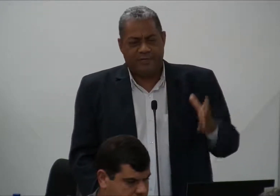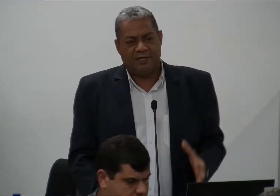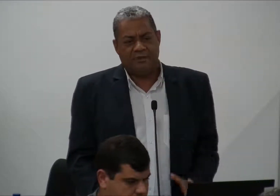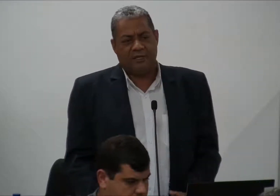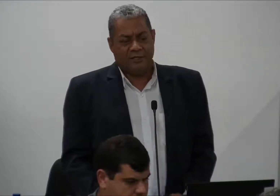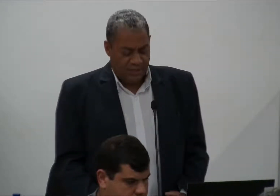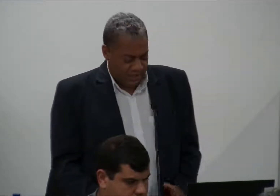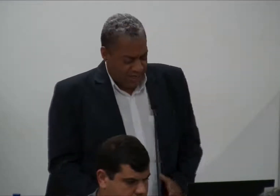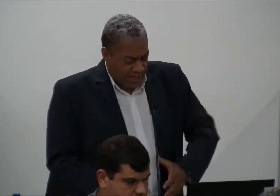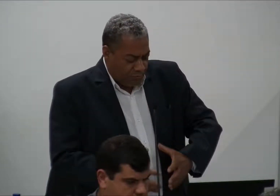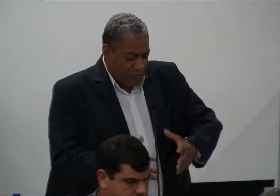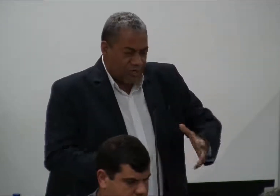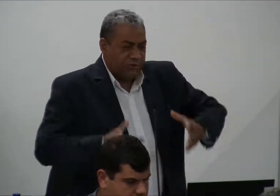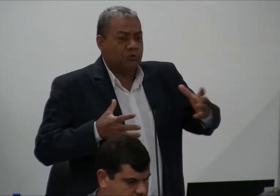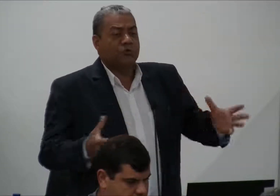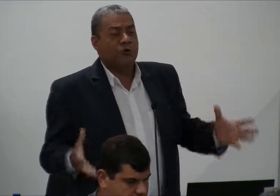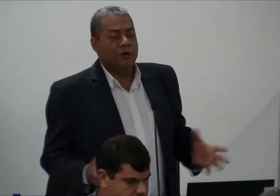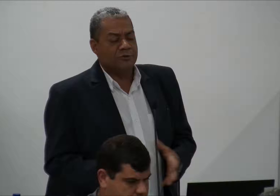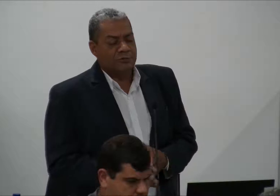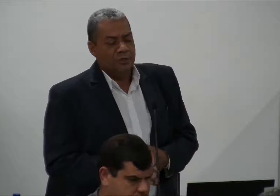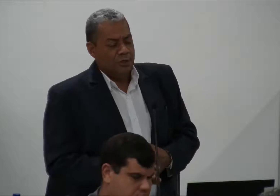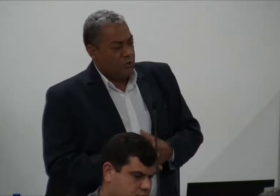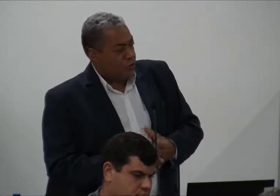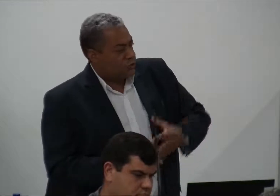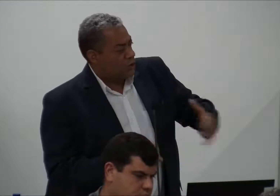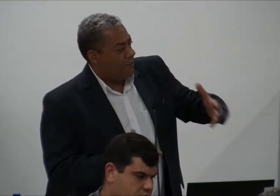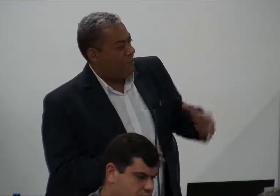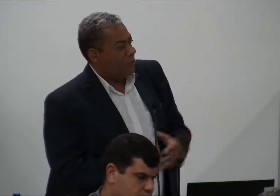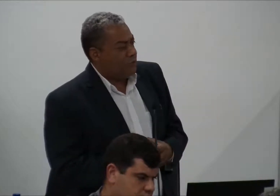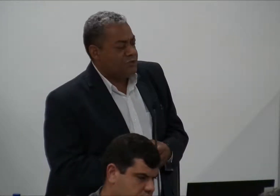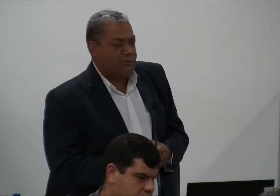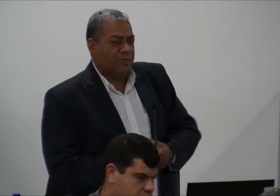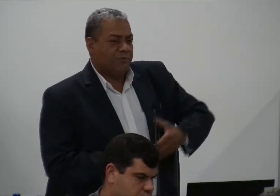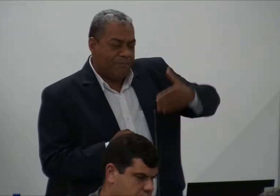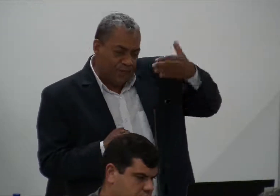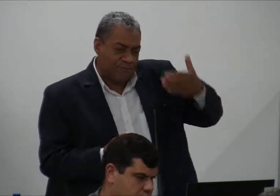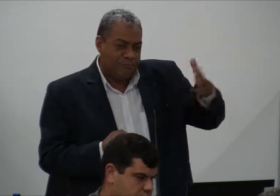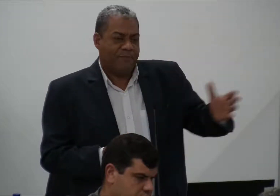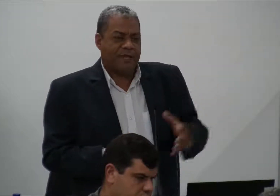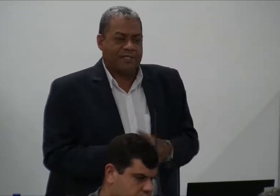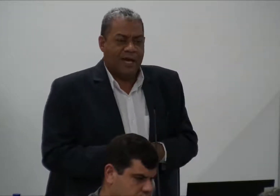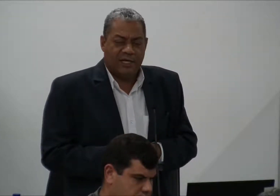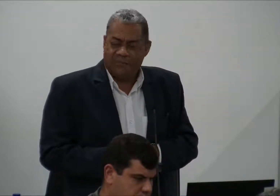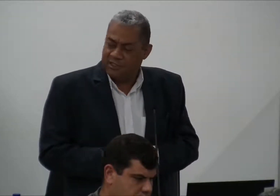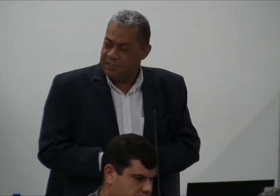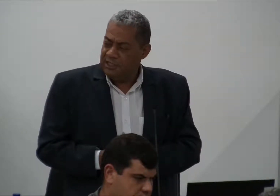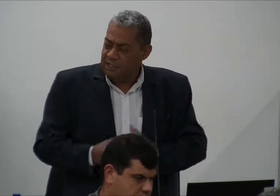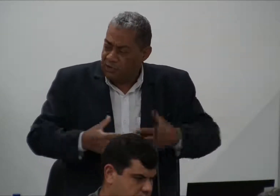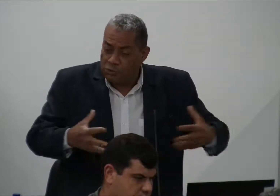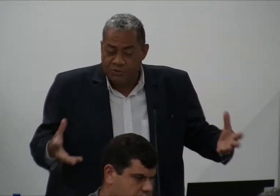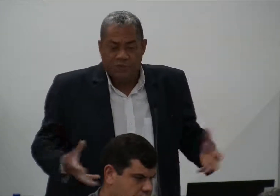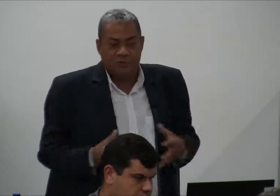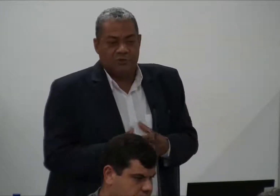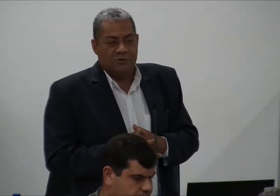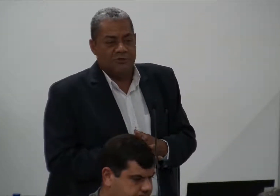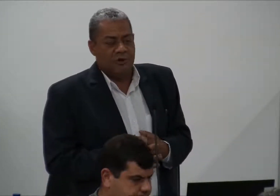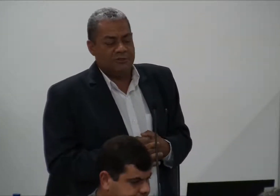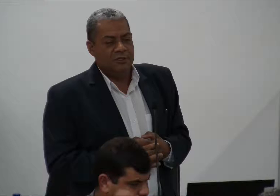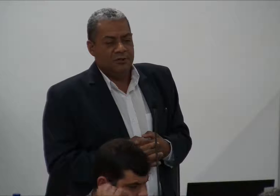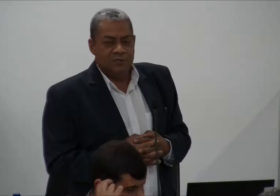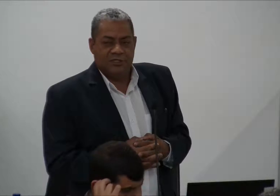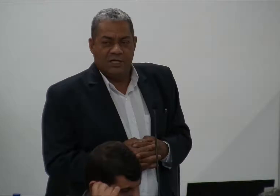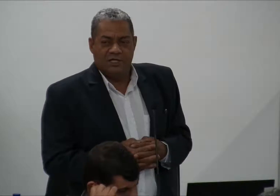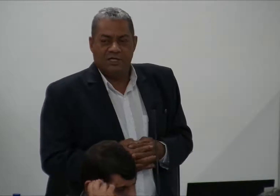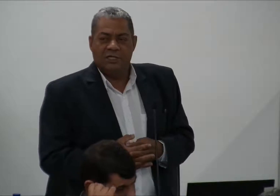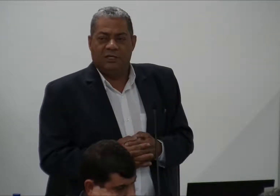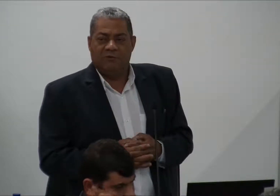pudemos perceber que era o projeto dos sonhos, não só pelo pronunciamento, mas pelas próprias lágrimas que eclodiram dos seus olhos